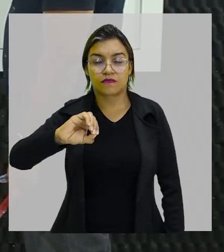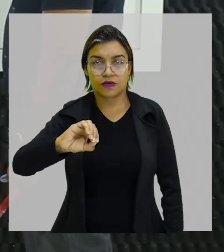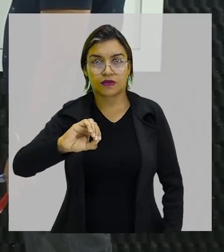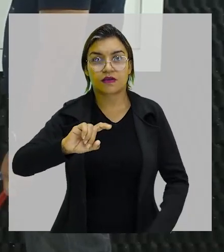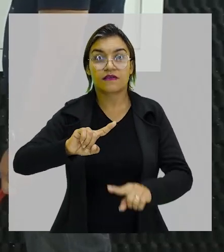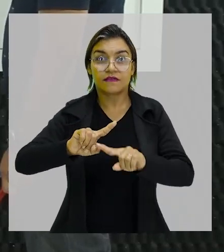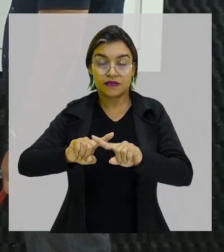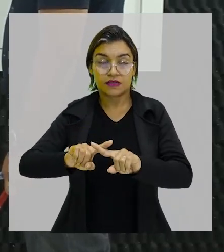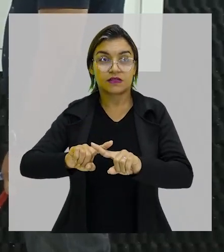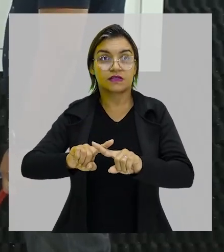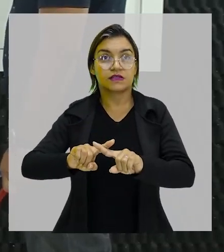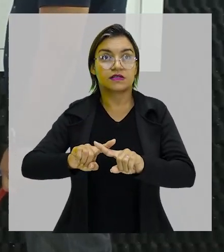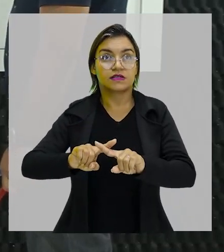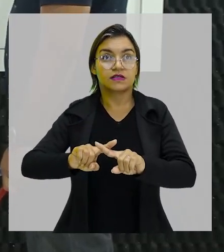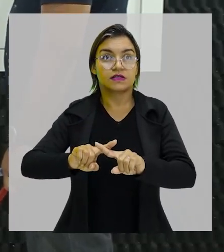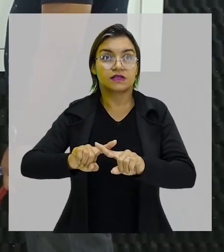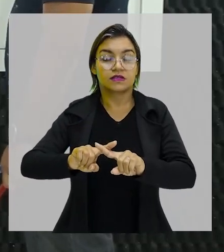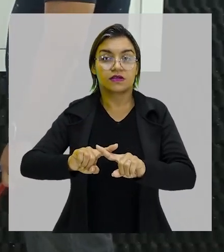290 vezes